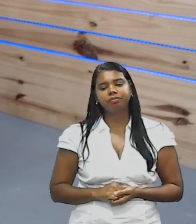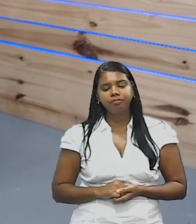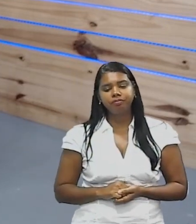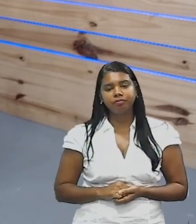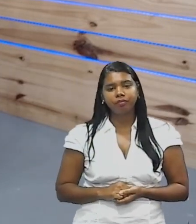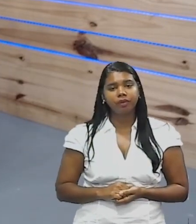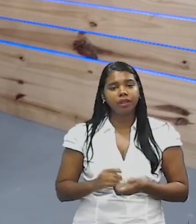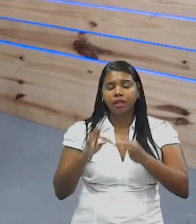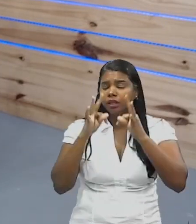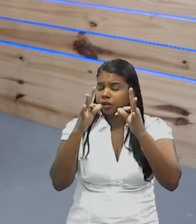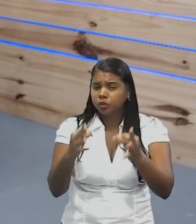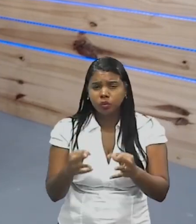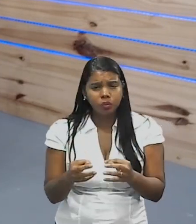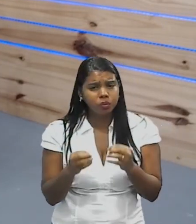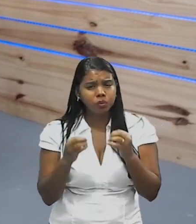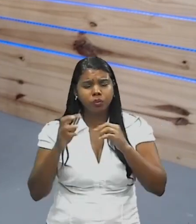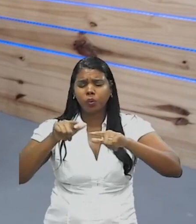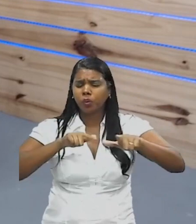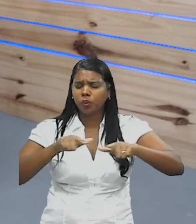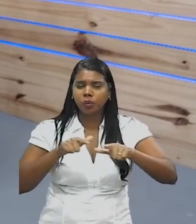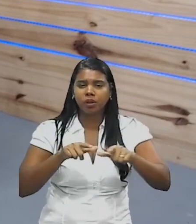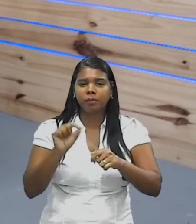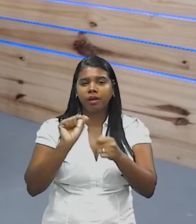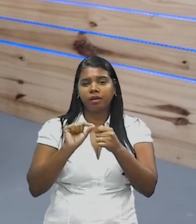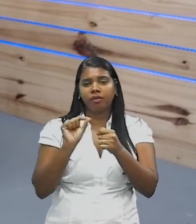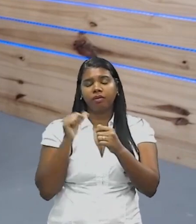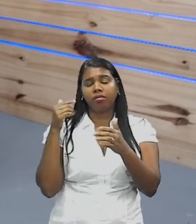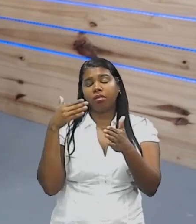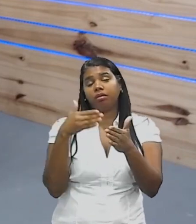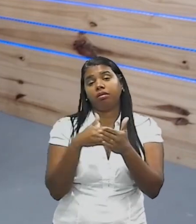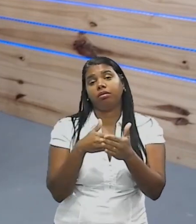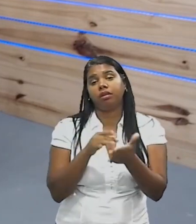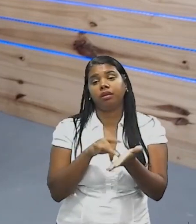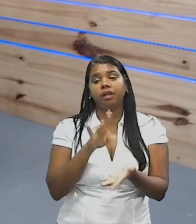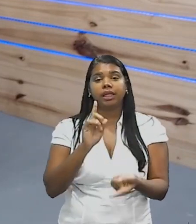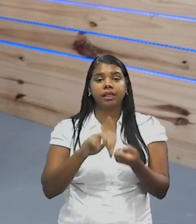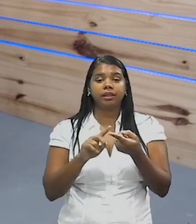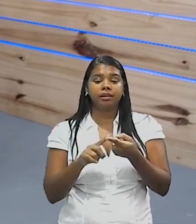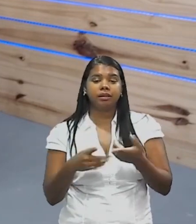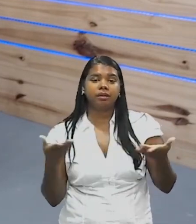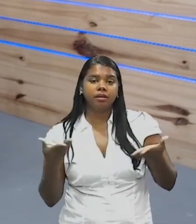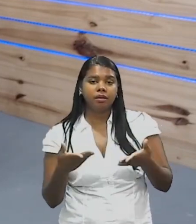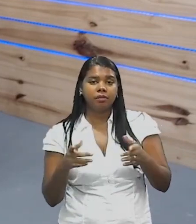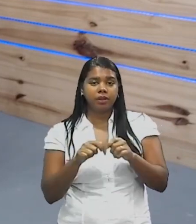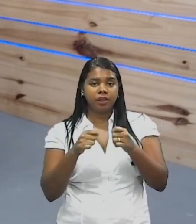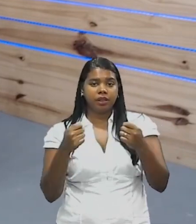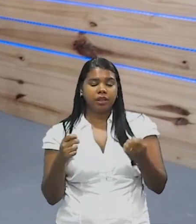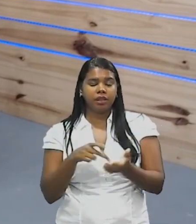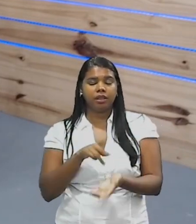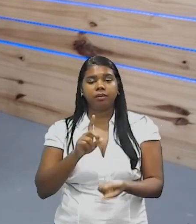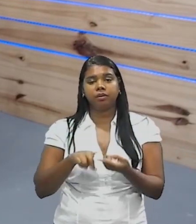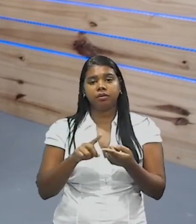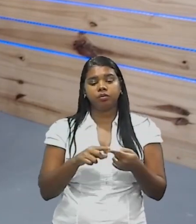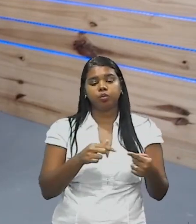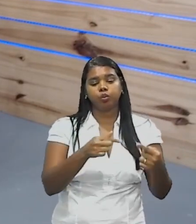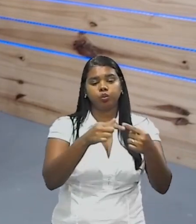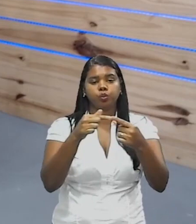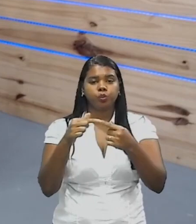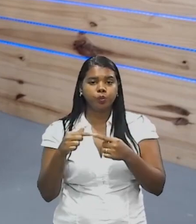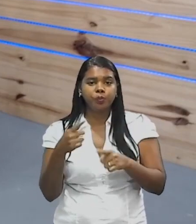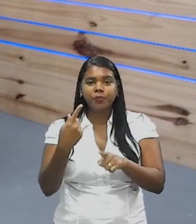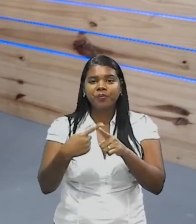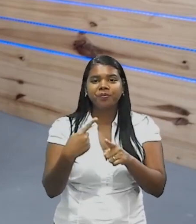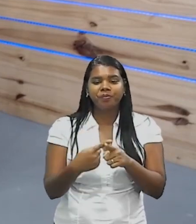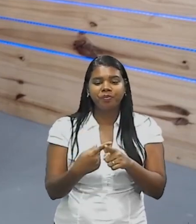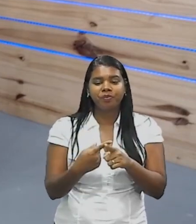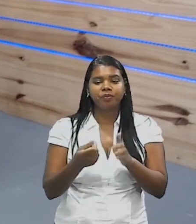baixo tudo, né? Todo o trabalho feito até ali. Então, quebra-se esse relacionamento, porque o